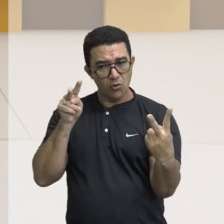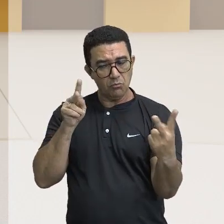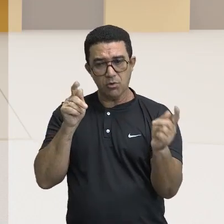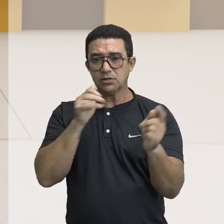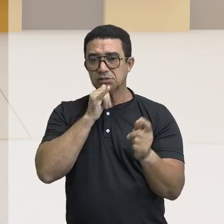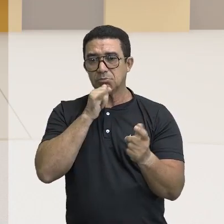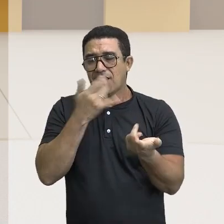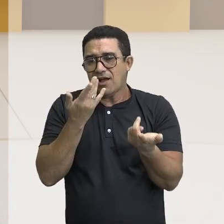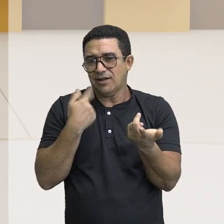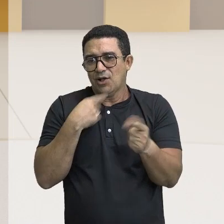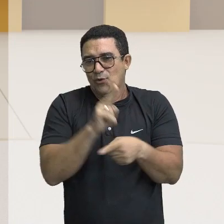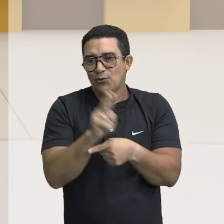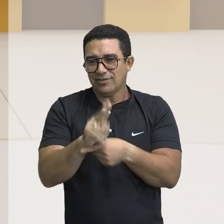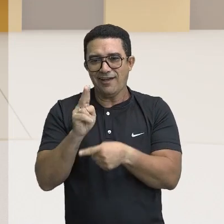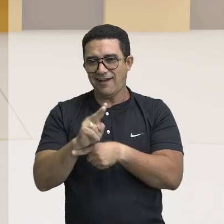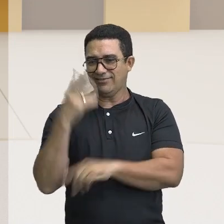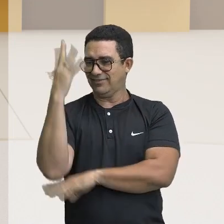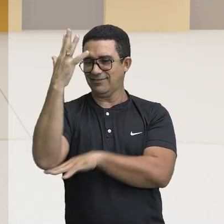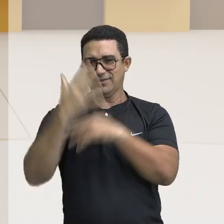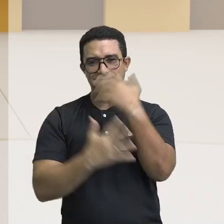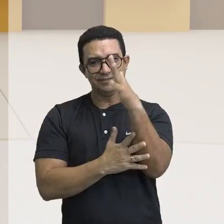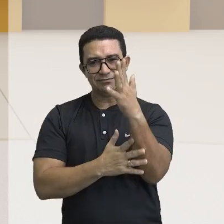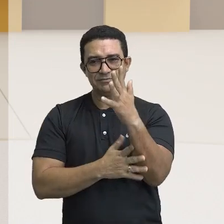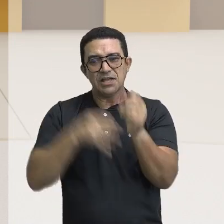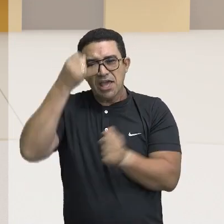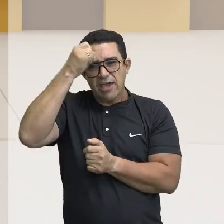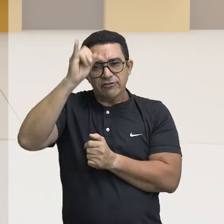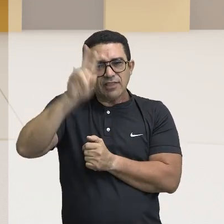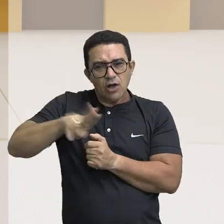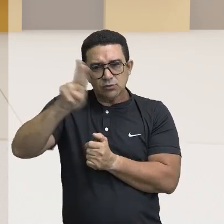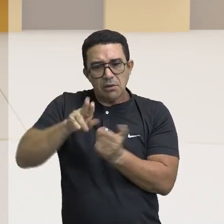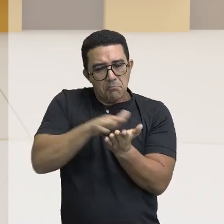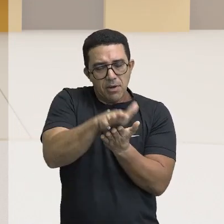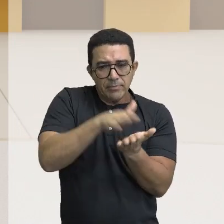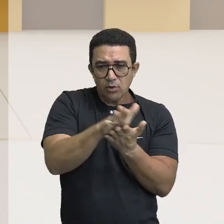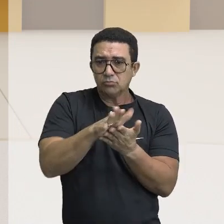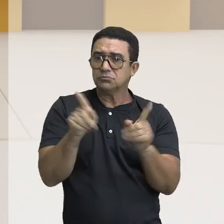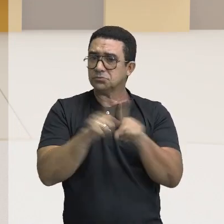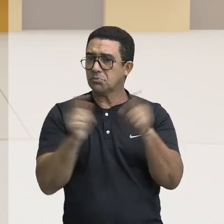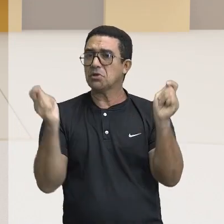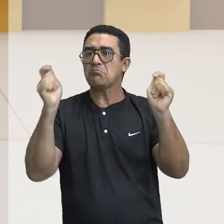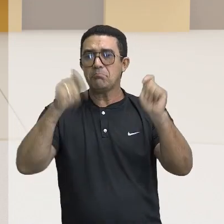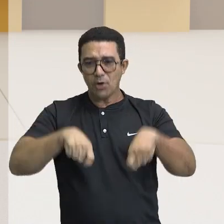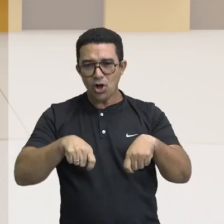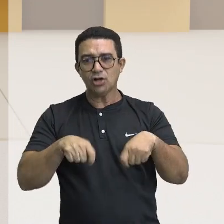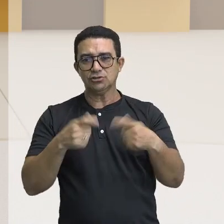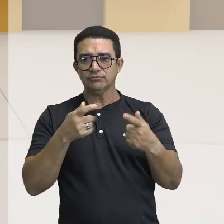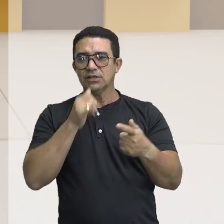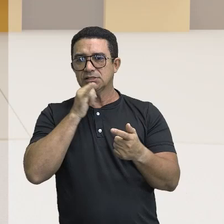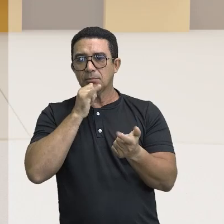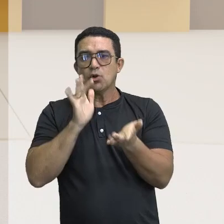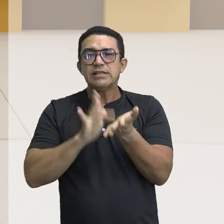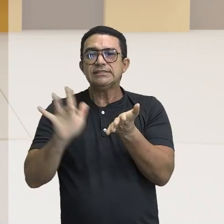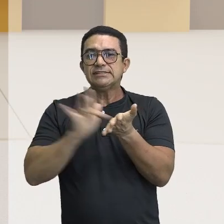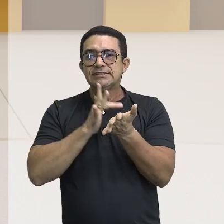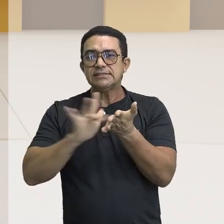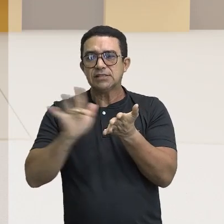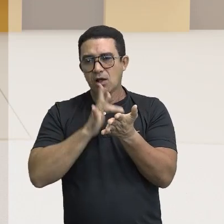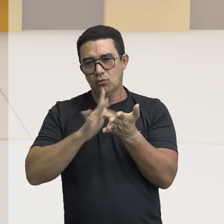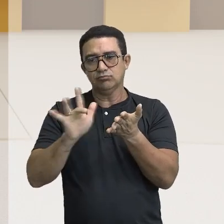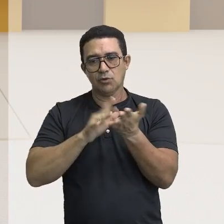o meio ambiente, não é? E não desperdiçar papel, a gente também pode criar panfletos digitais, não há problema